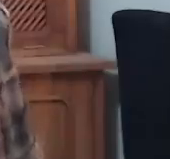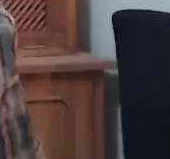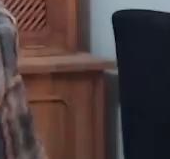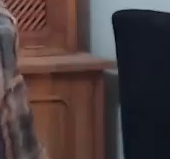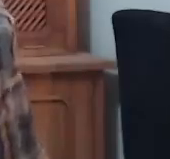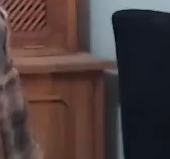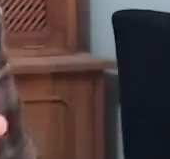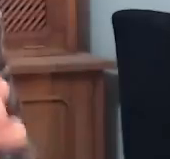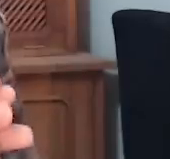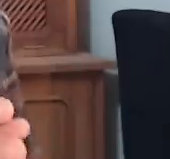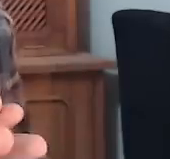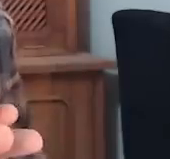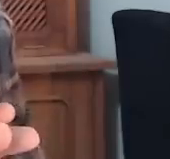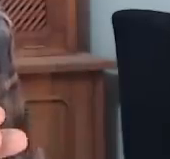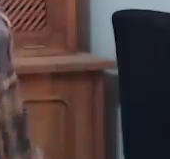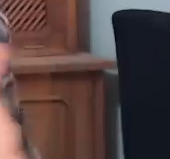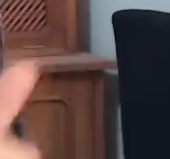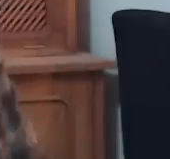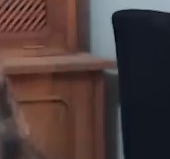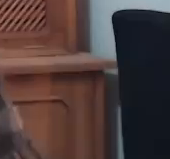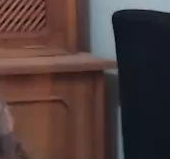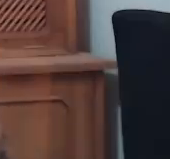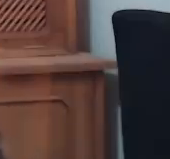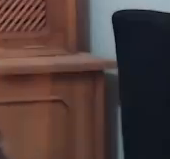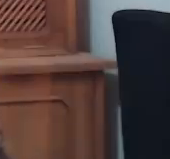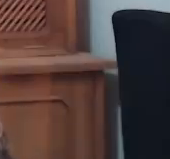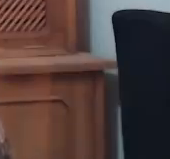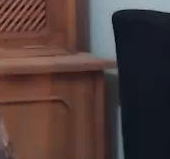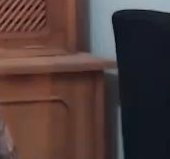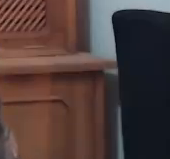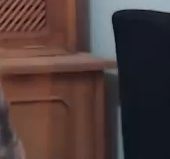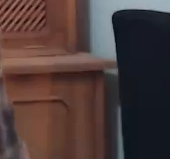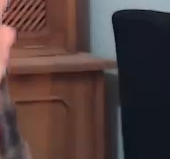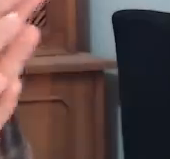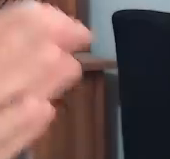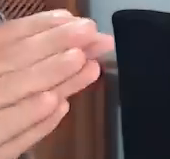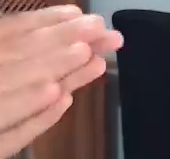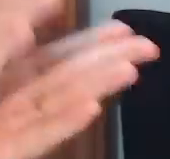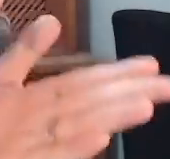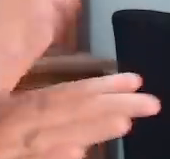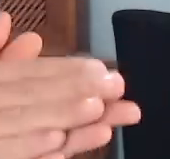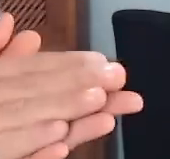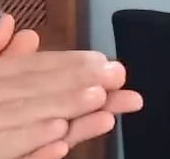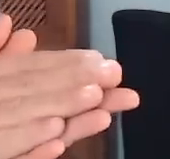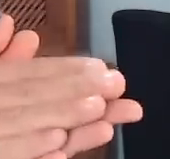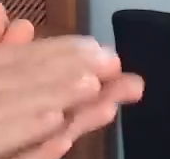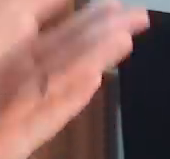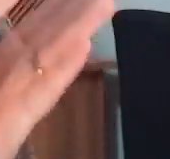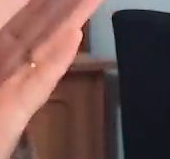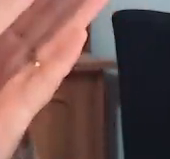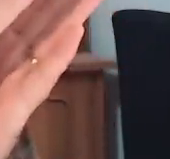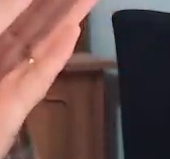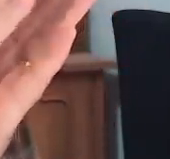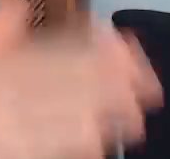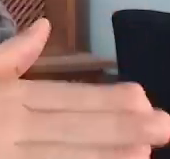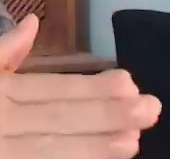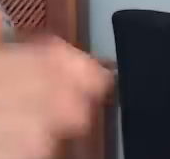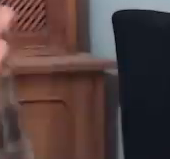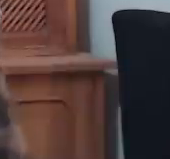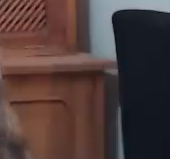pessoal e eu continuo nesse editorial aqui fazendo a cobertura completa sobre a CPM